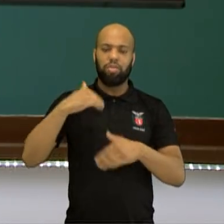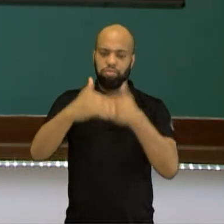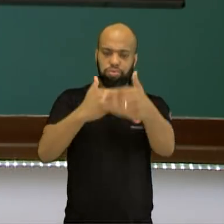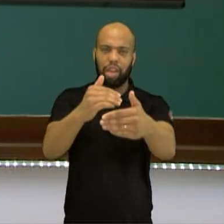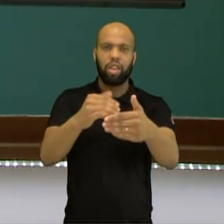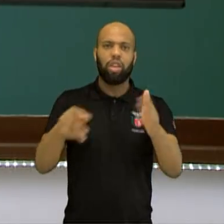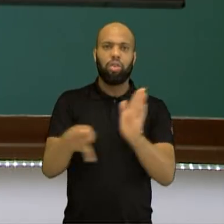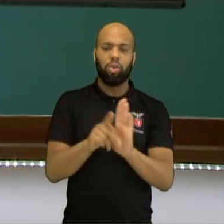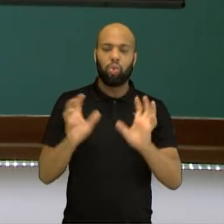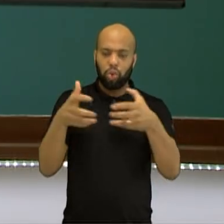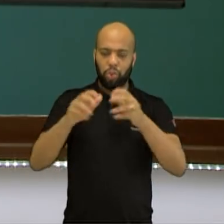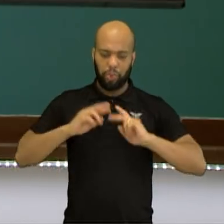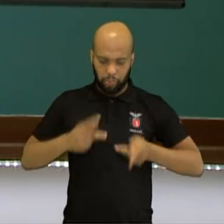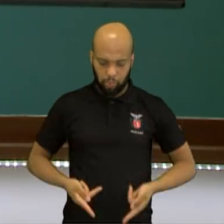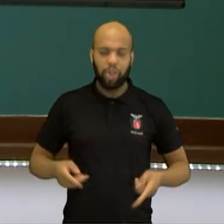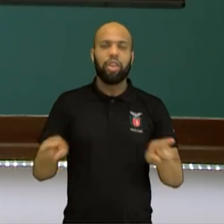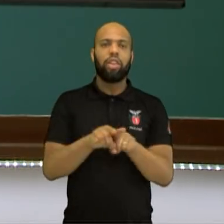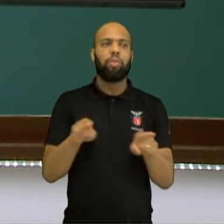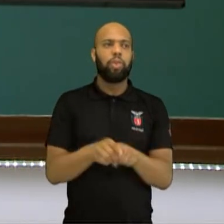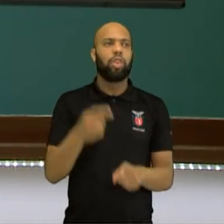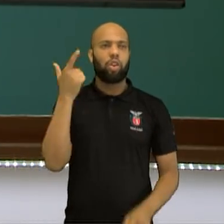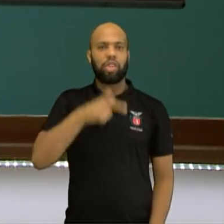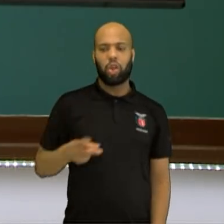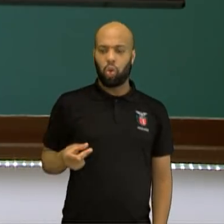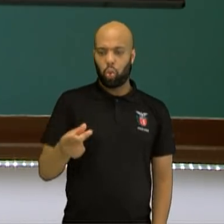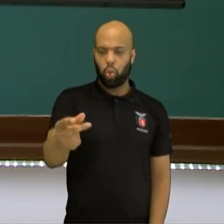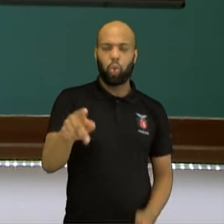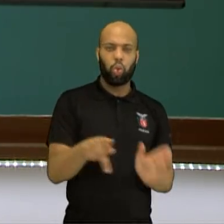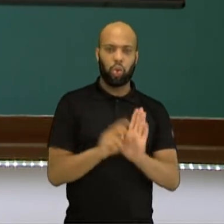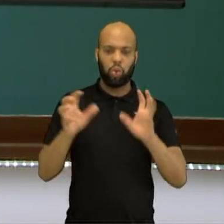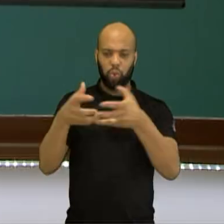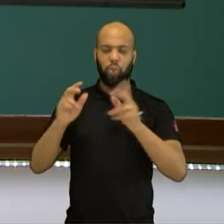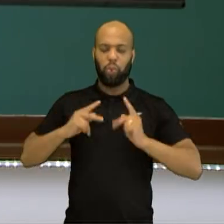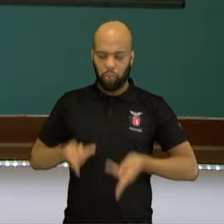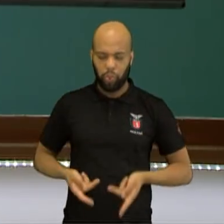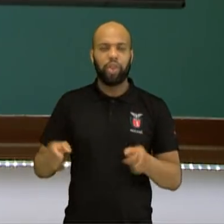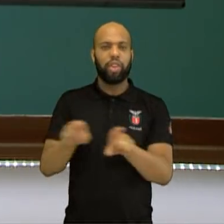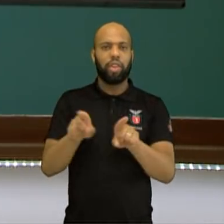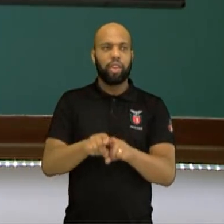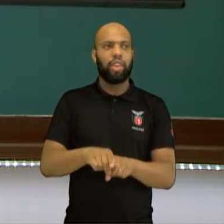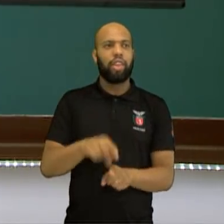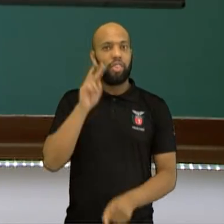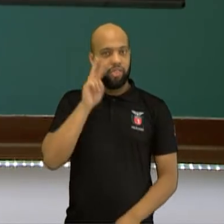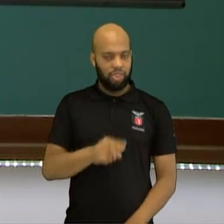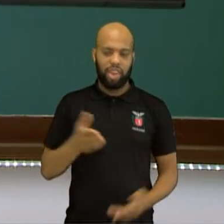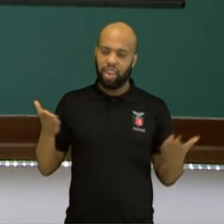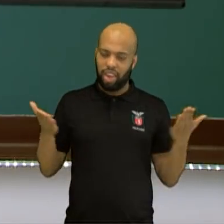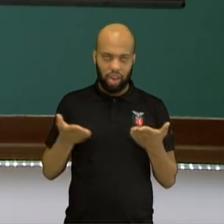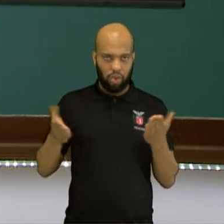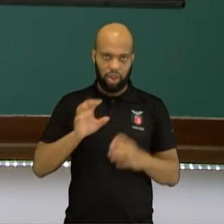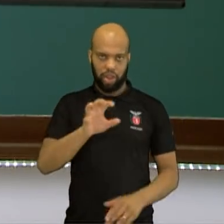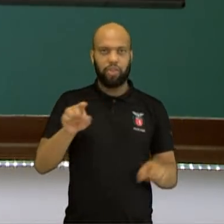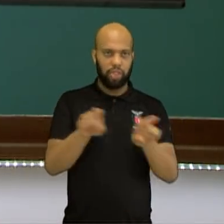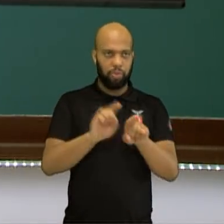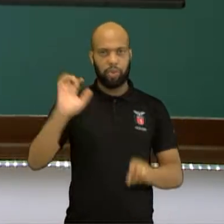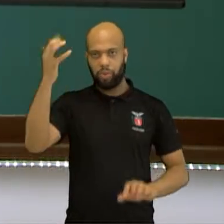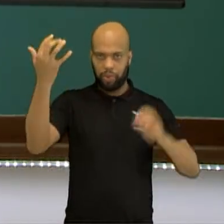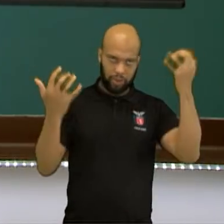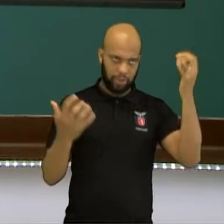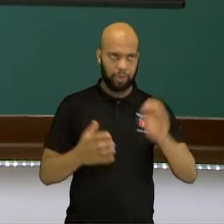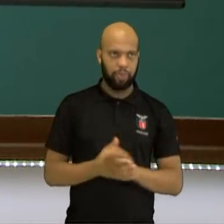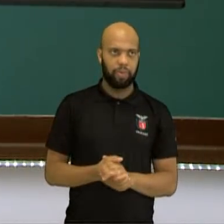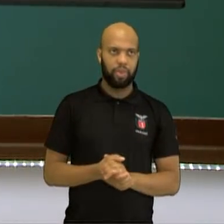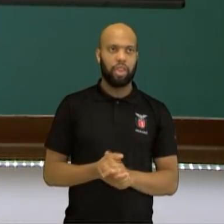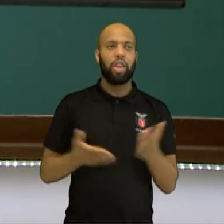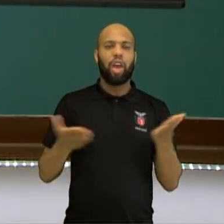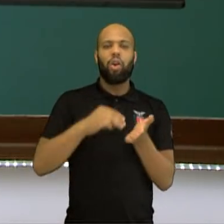humano, permitem a continuidade da nossa espécie, né? A gente tem visto isso aí acontecer. E